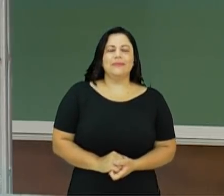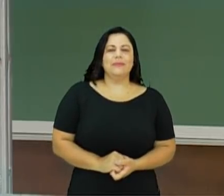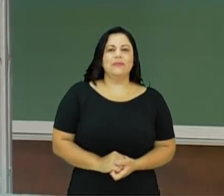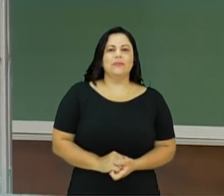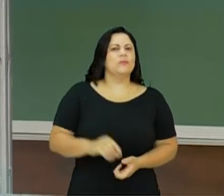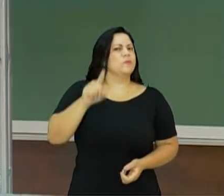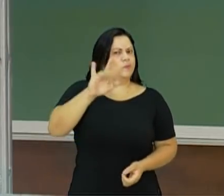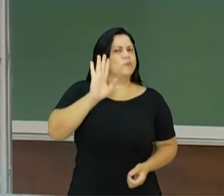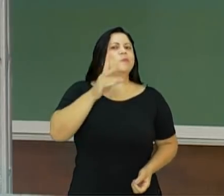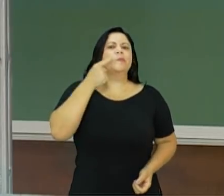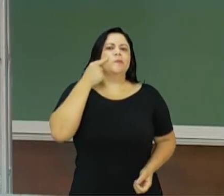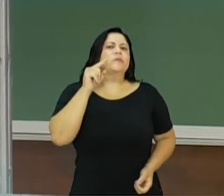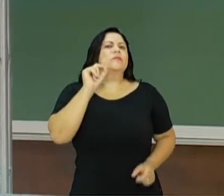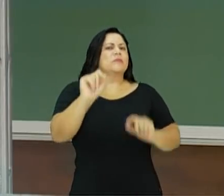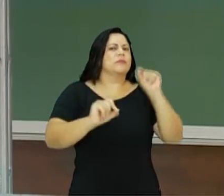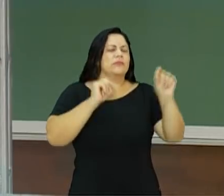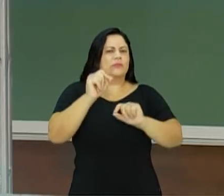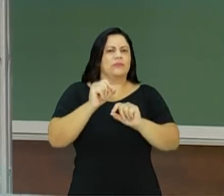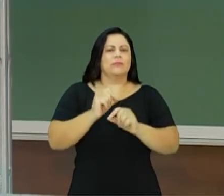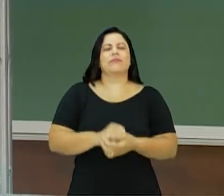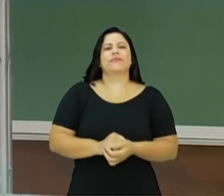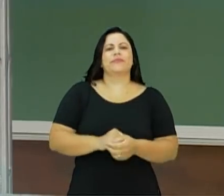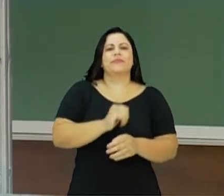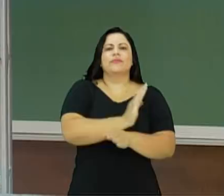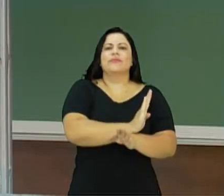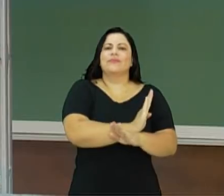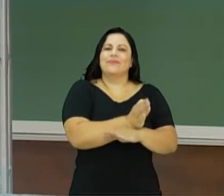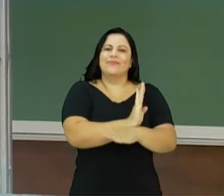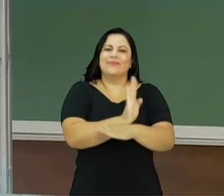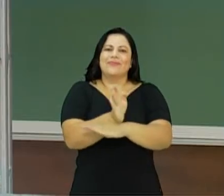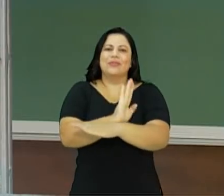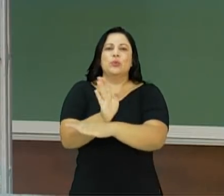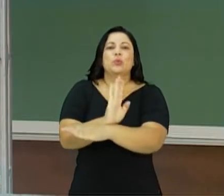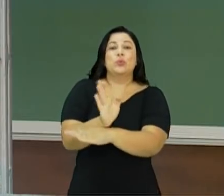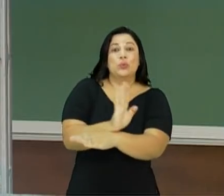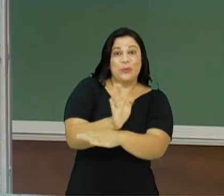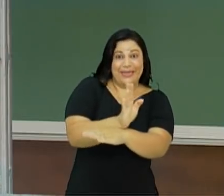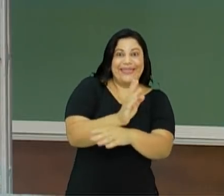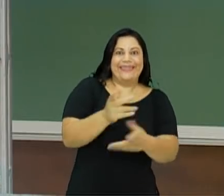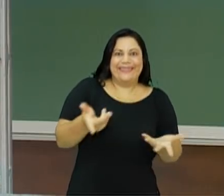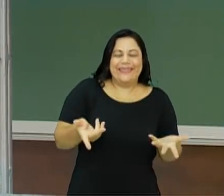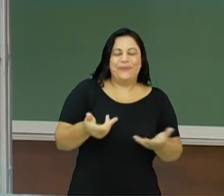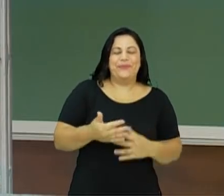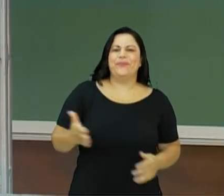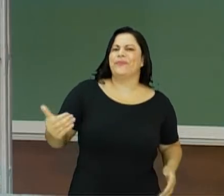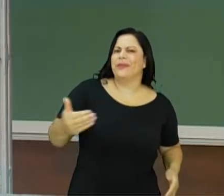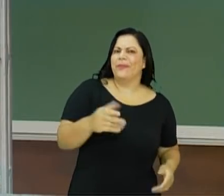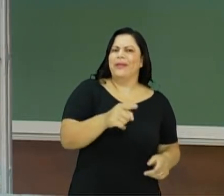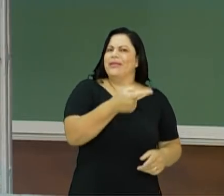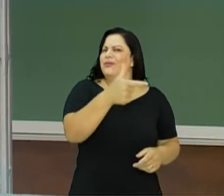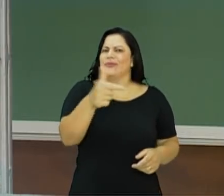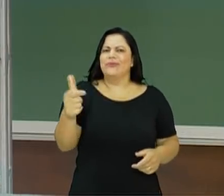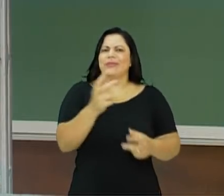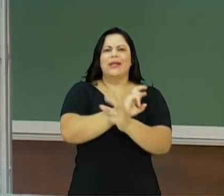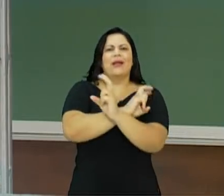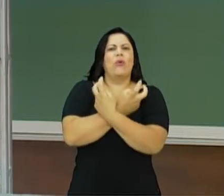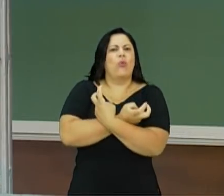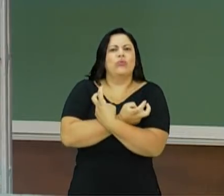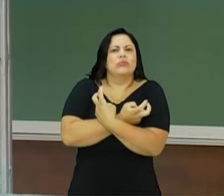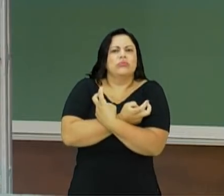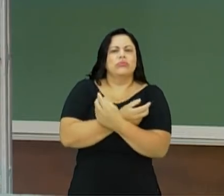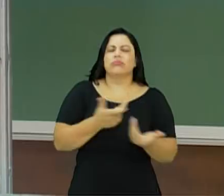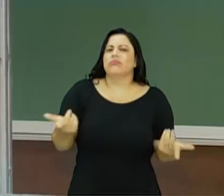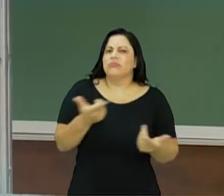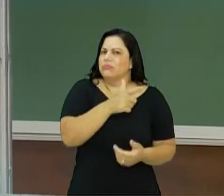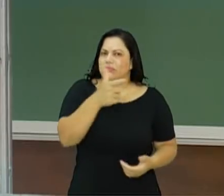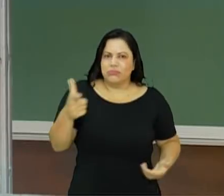Você já deve ter ouvido falar que o tubarão é um animal que ele não é constituído por ossos, mas ele tem um esqueleto, tá? Então,